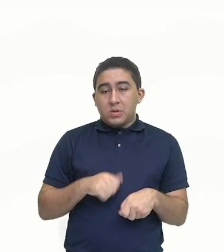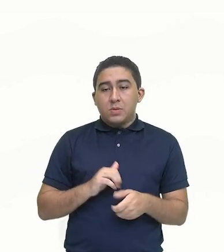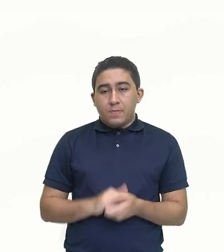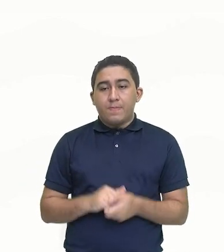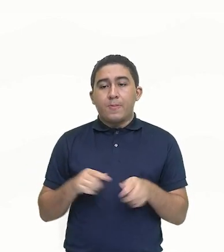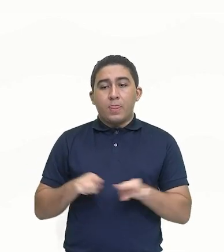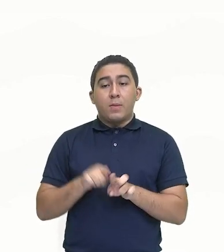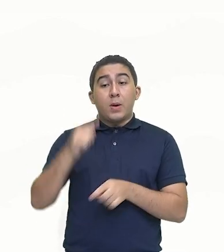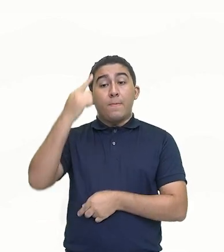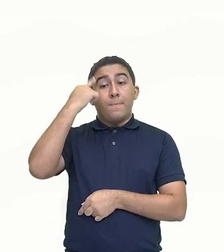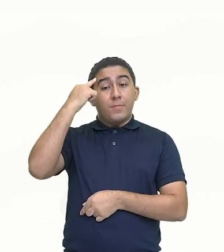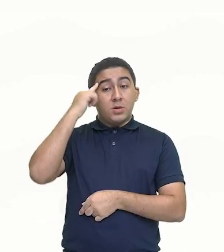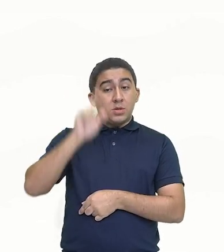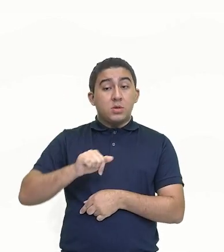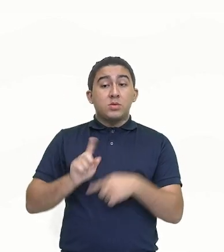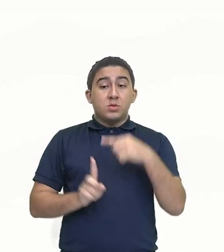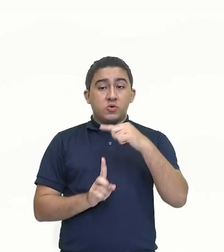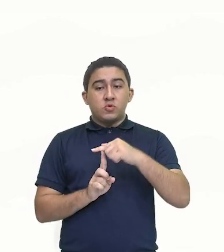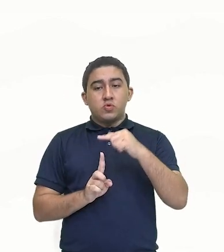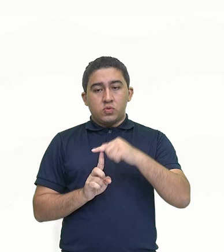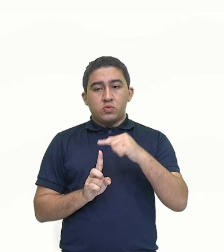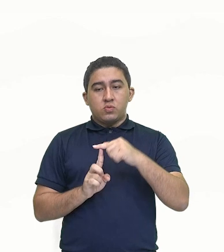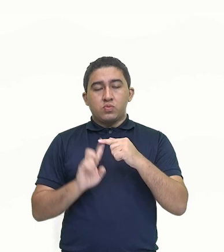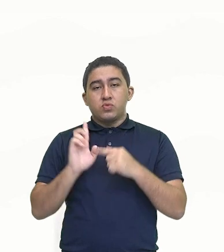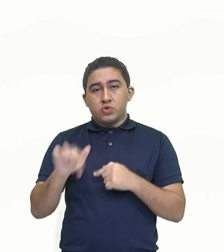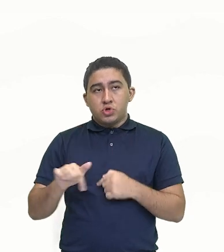pensem que esse tipo de